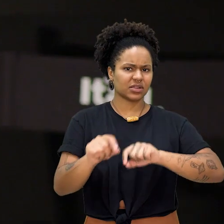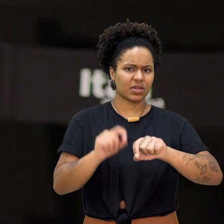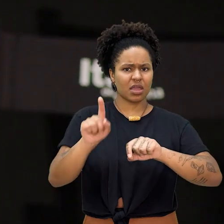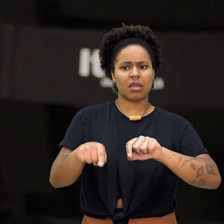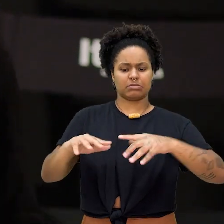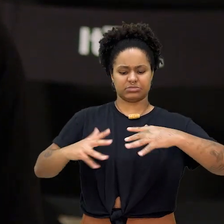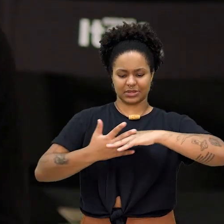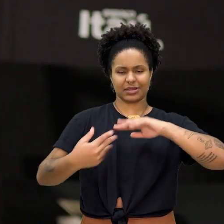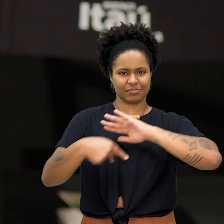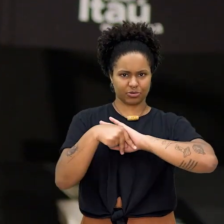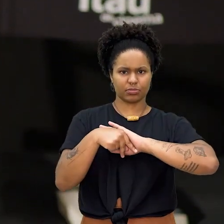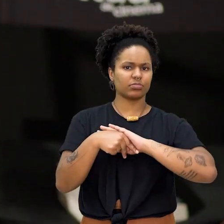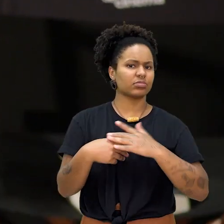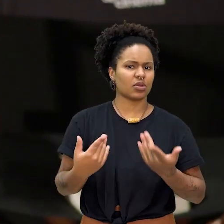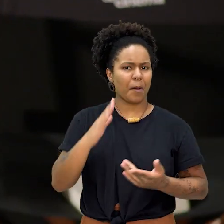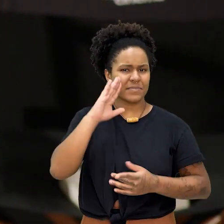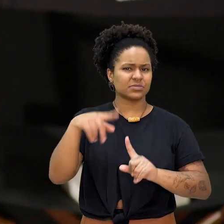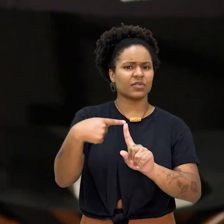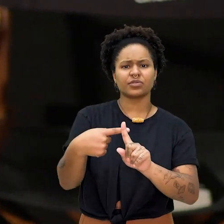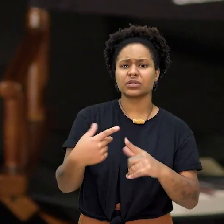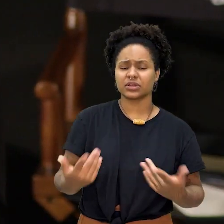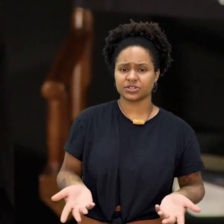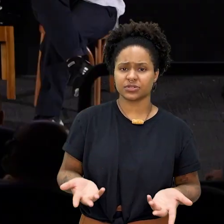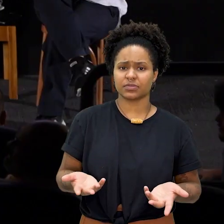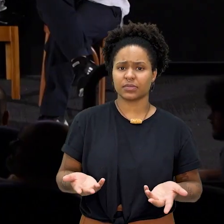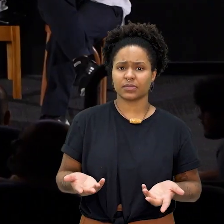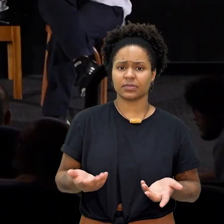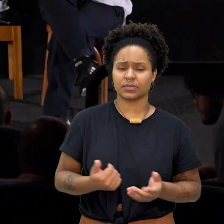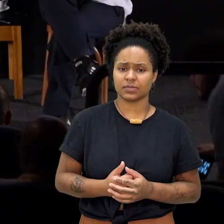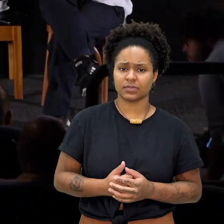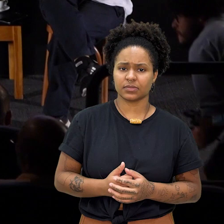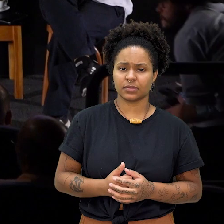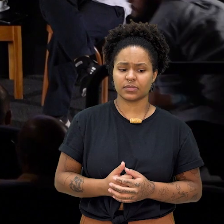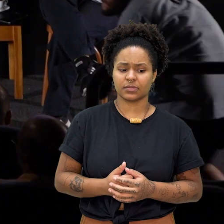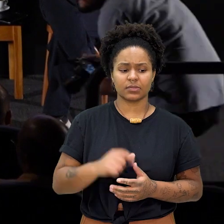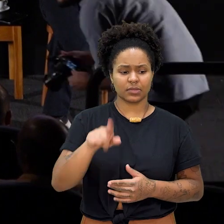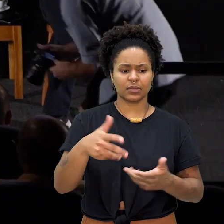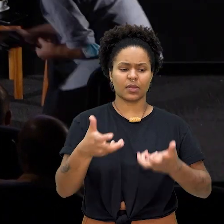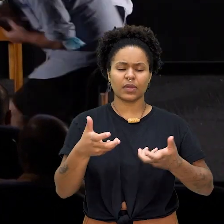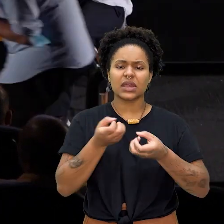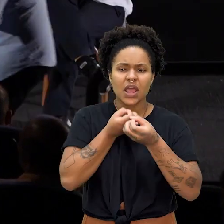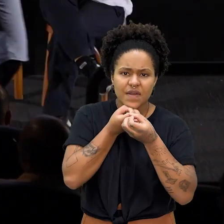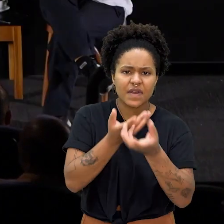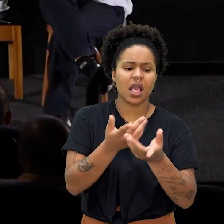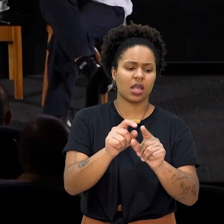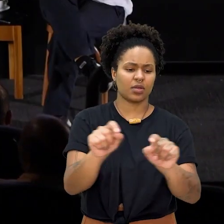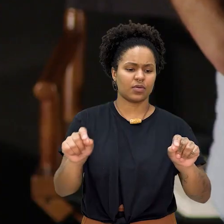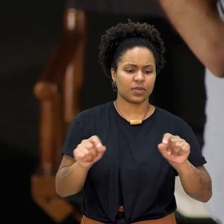de cidadania? Você quer me falar? Não. Gostaria de